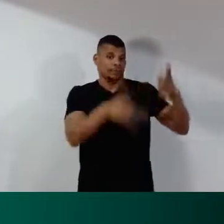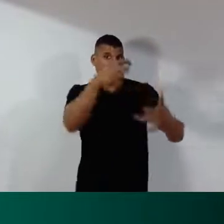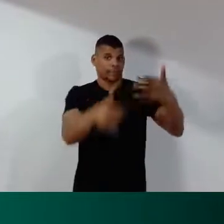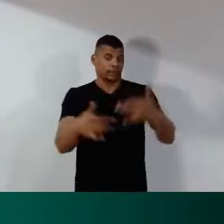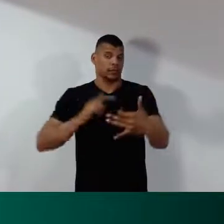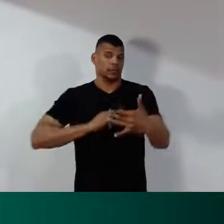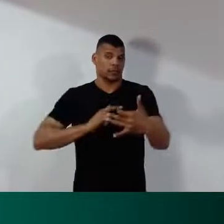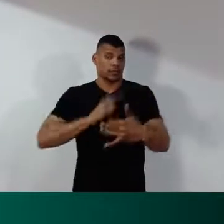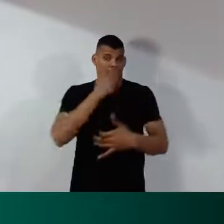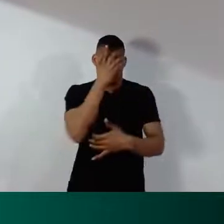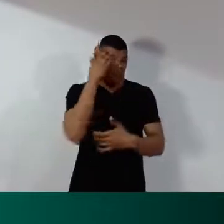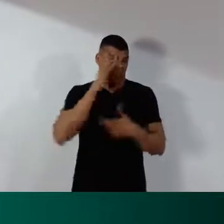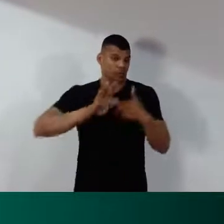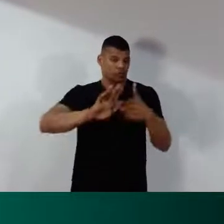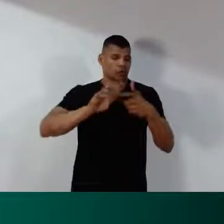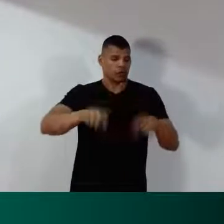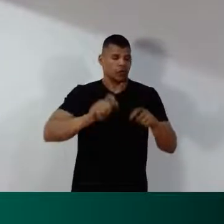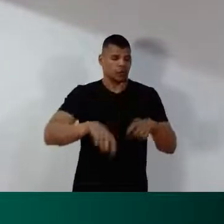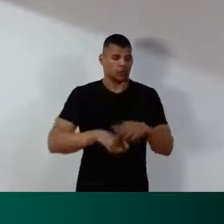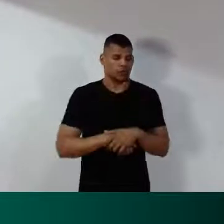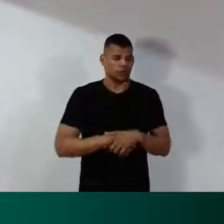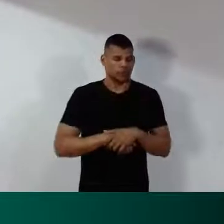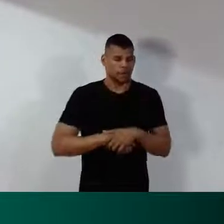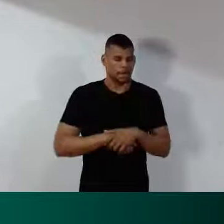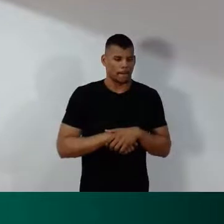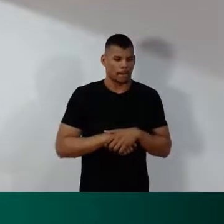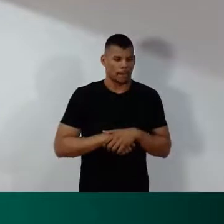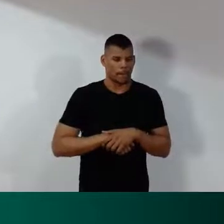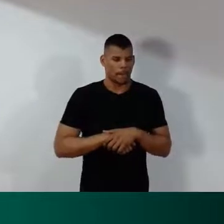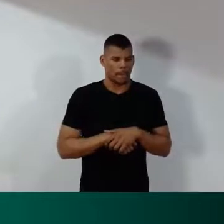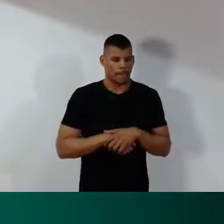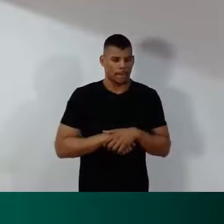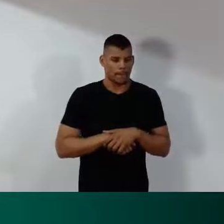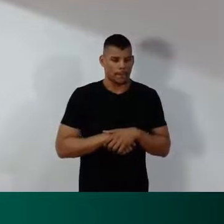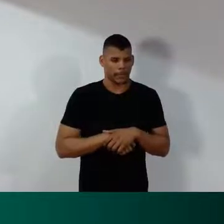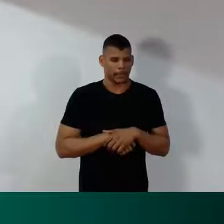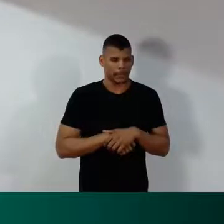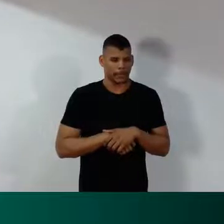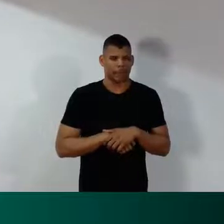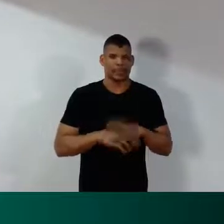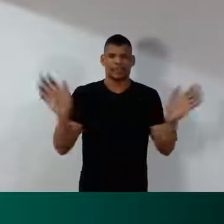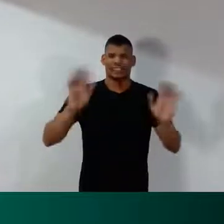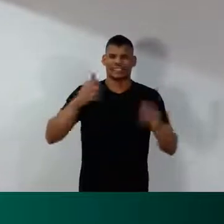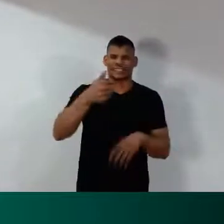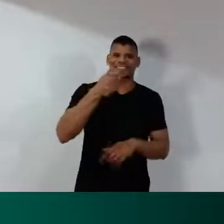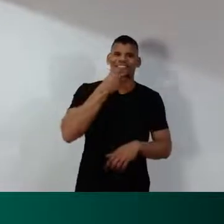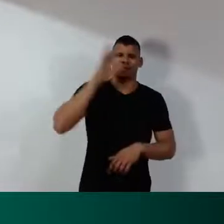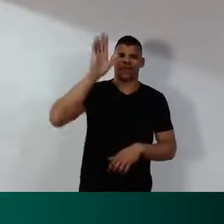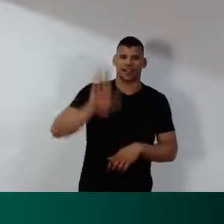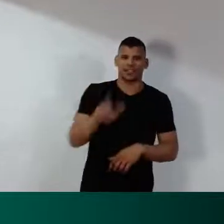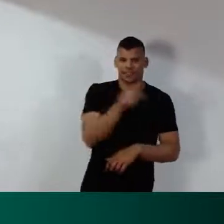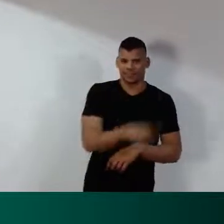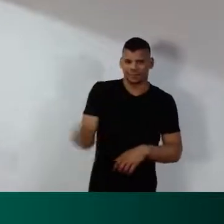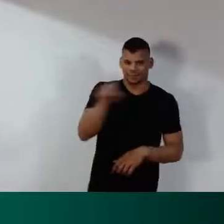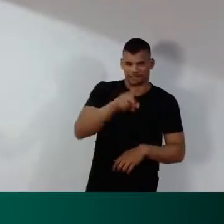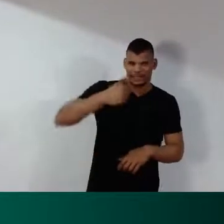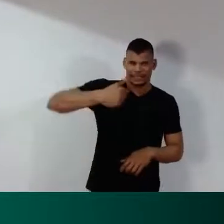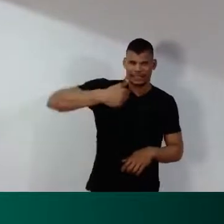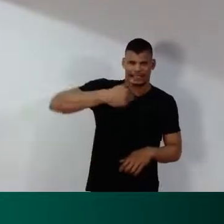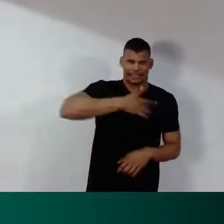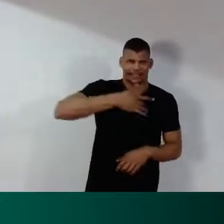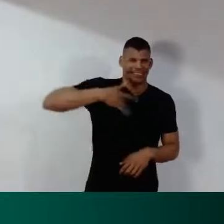negócio que é a pessoa que se apresenta é você então de tarde né boa tarde aí ó